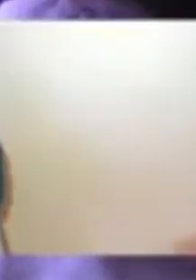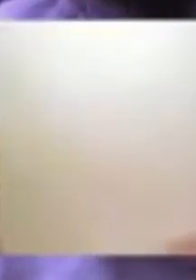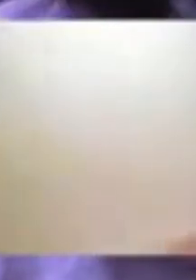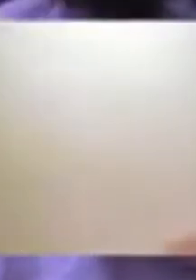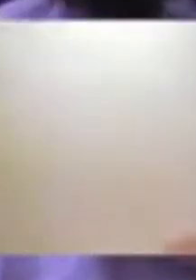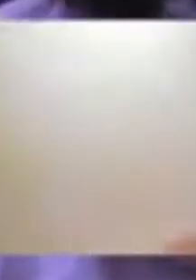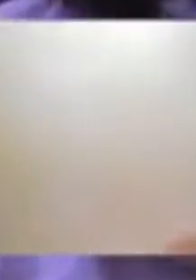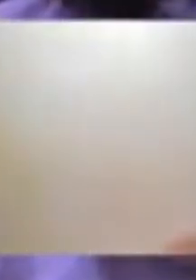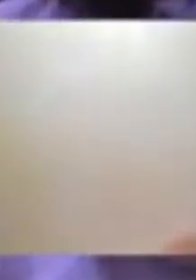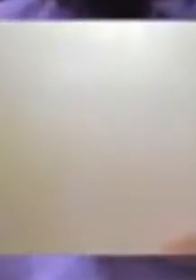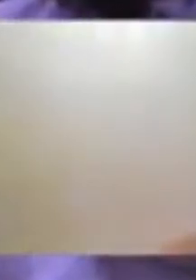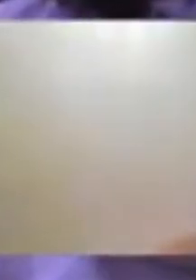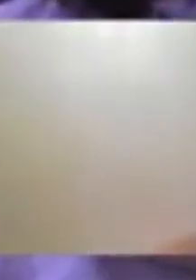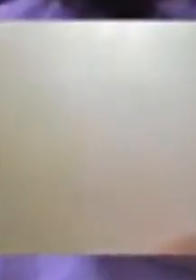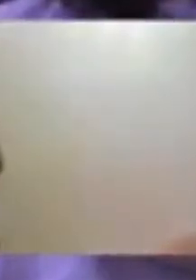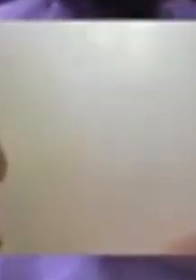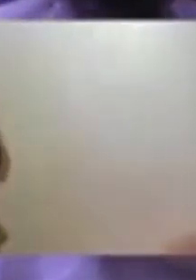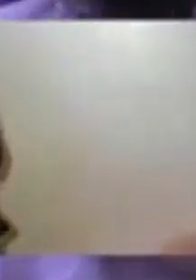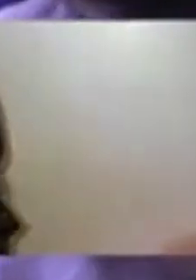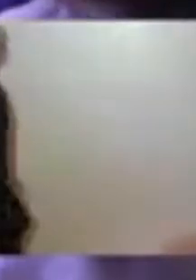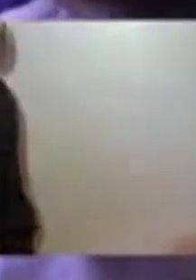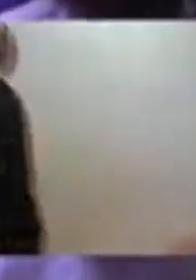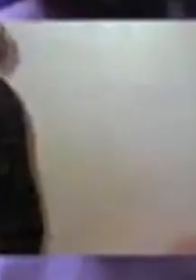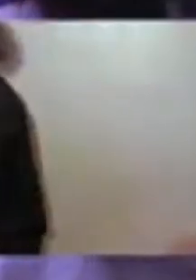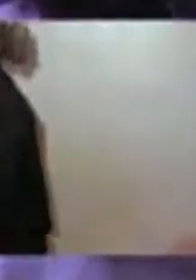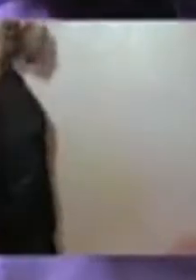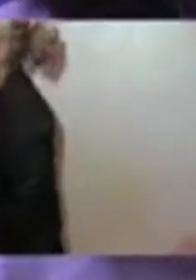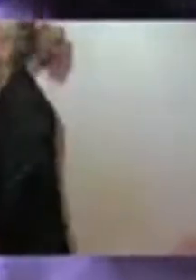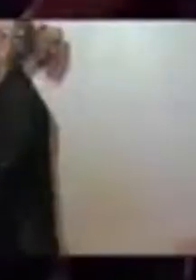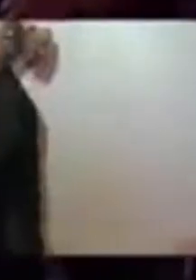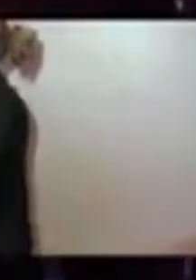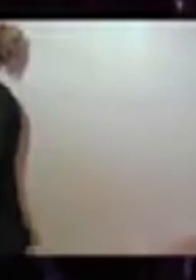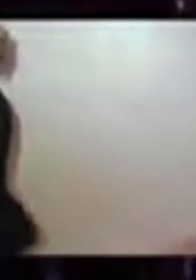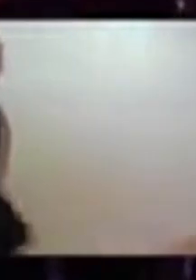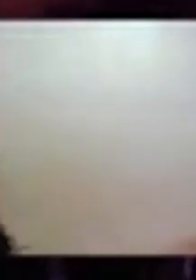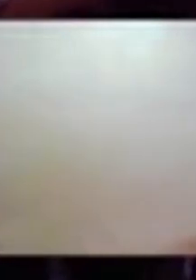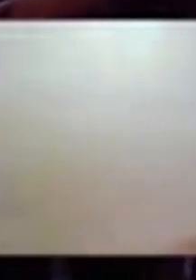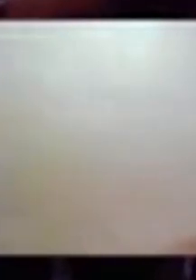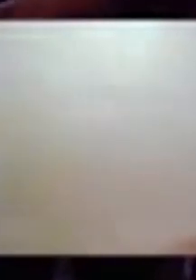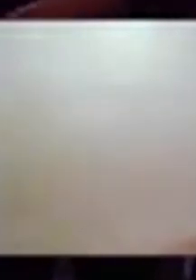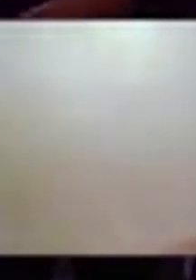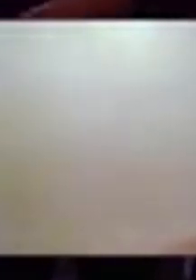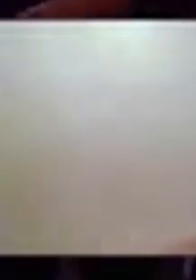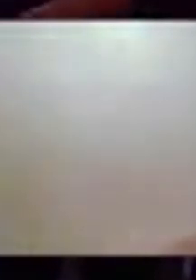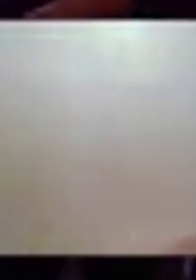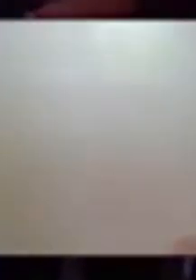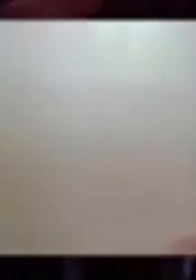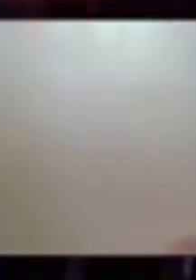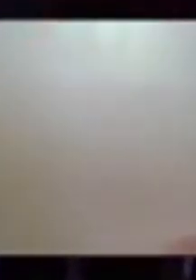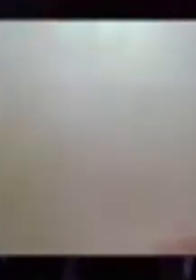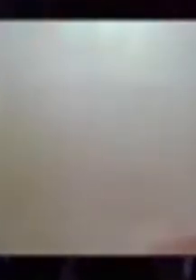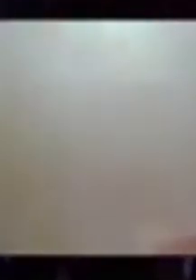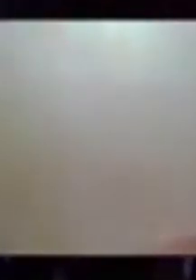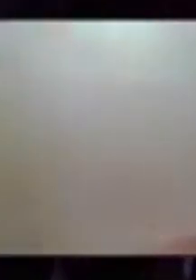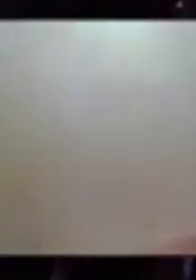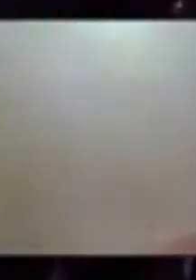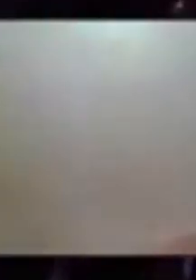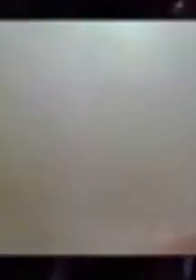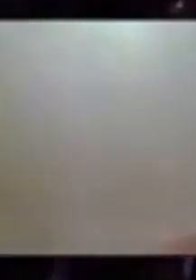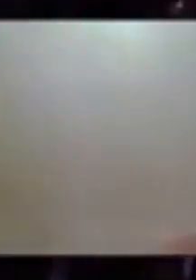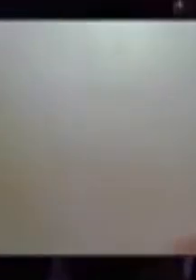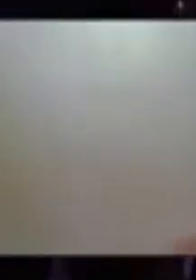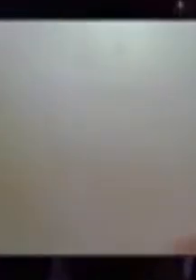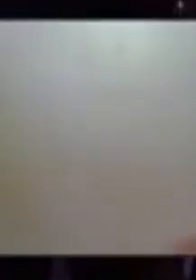encerrada a terceira Edição do programa direito e cidadania nas escolas fazer aqui uma correção em relação